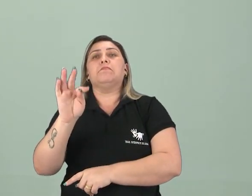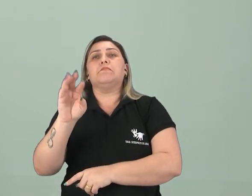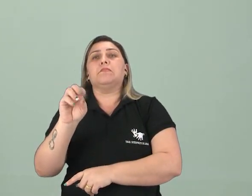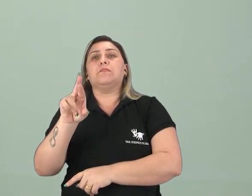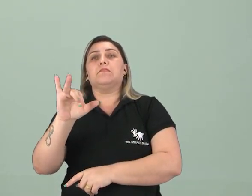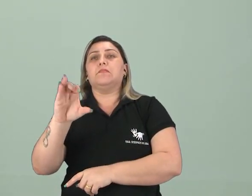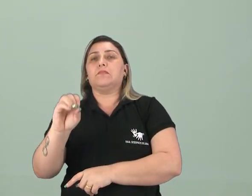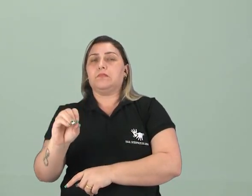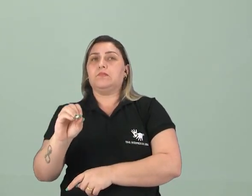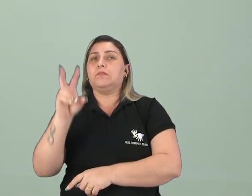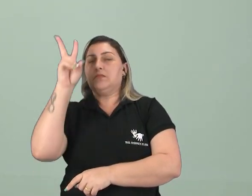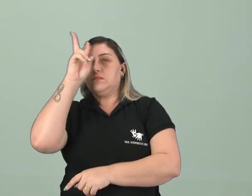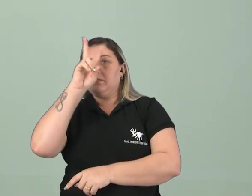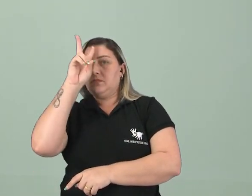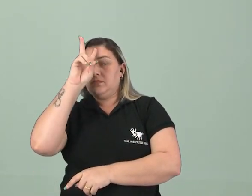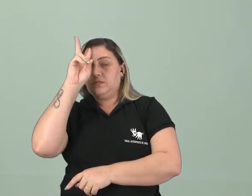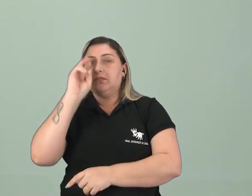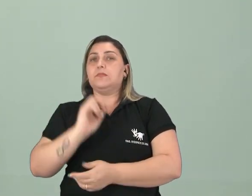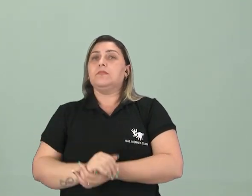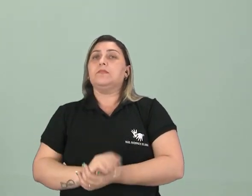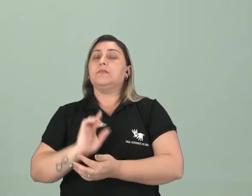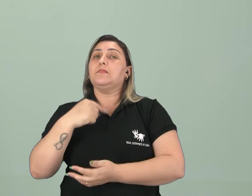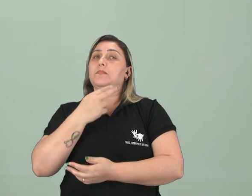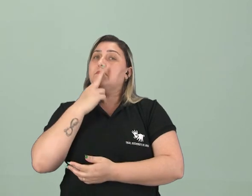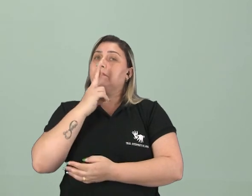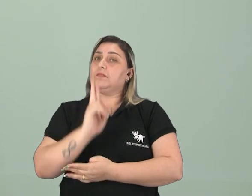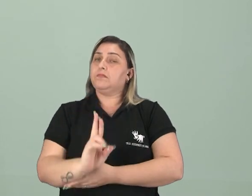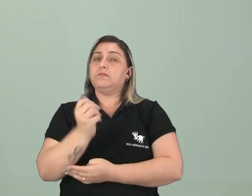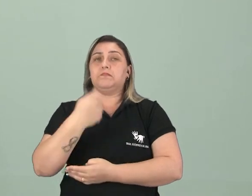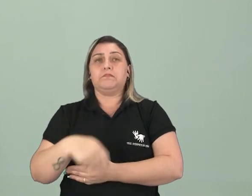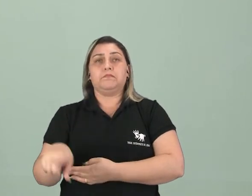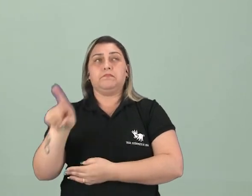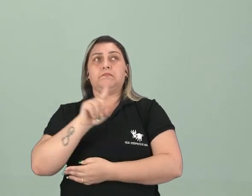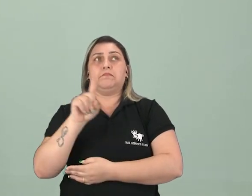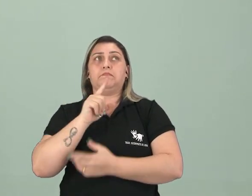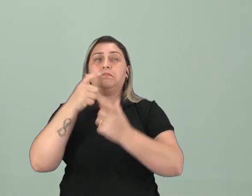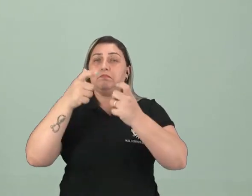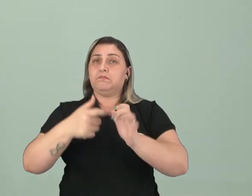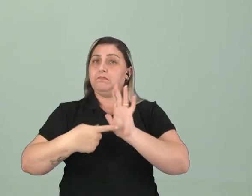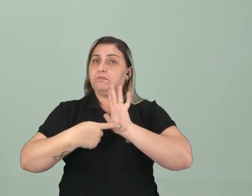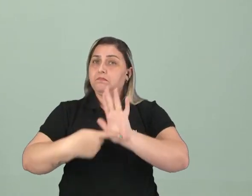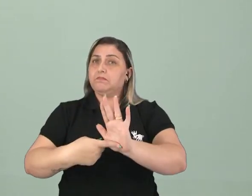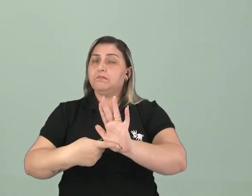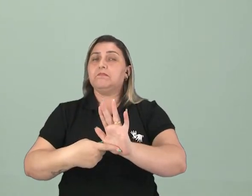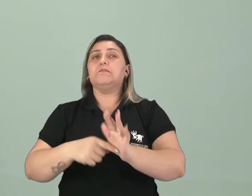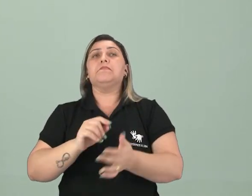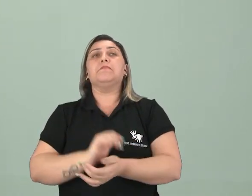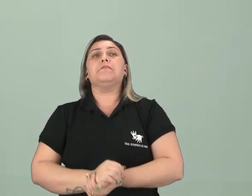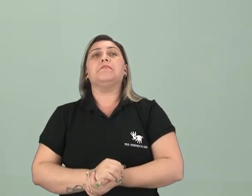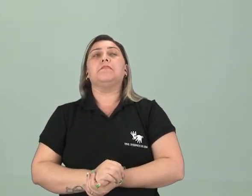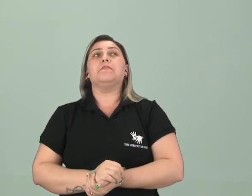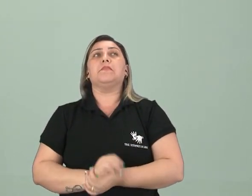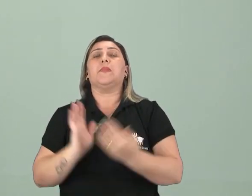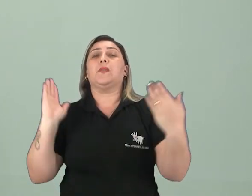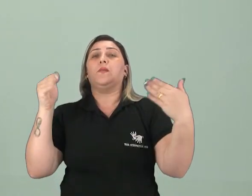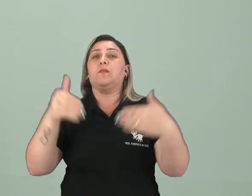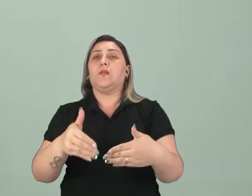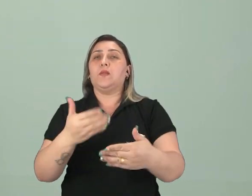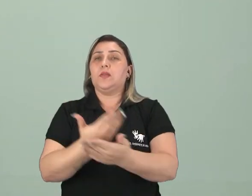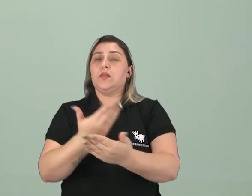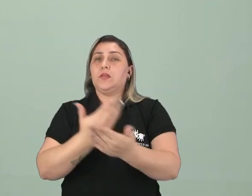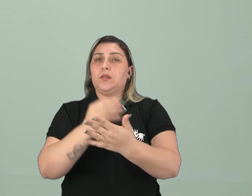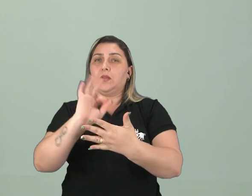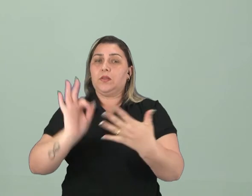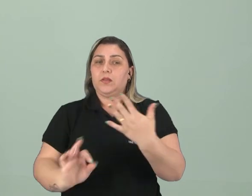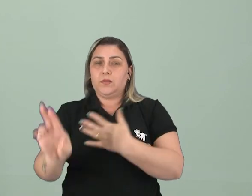prováveis, né? Lembrando que, para a gente resolver ele, eu preciso também dar espaço amostral. Ou seja, o foco de estudo, aqueles elementos que